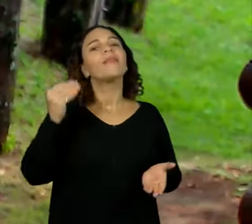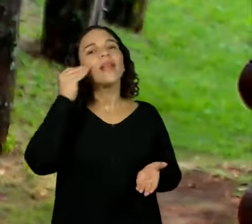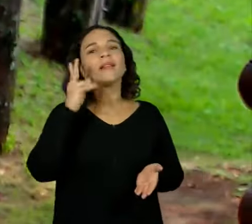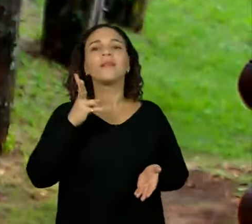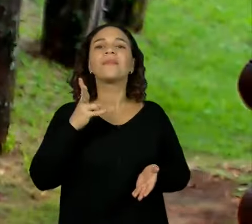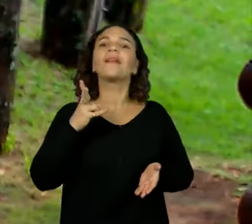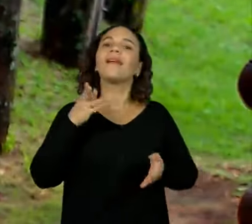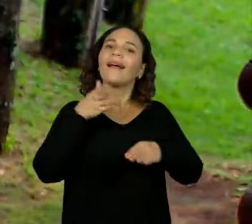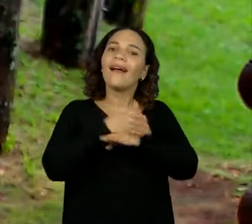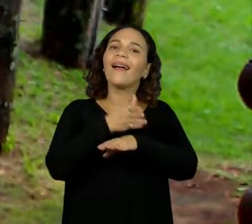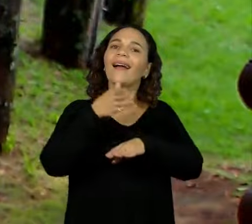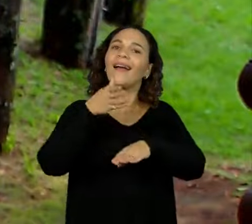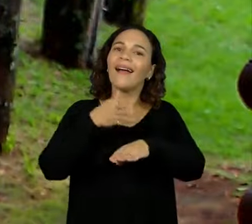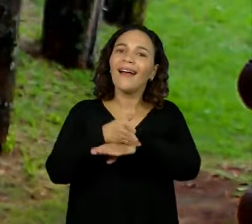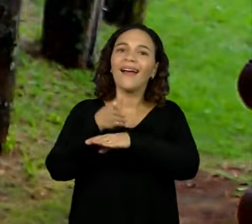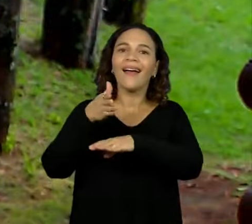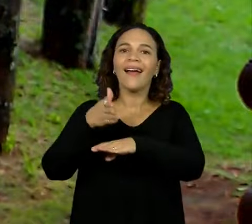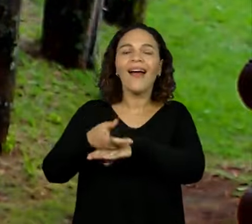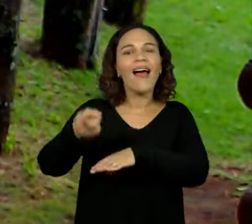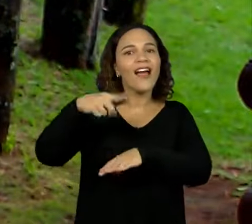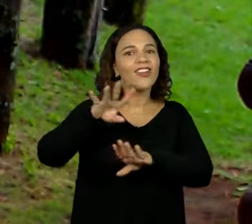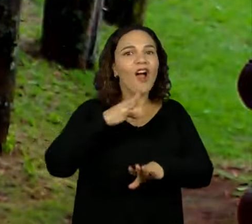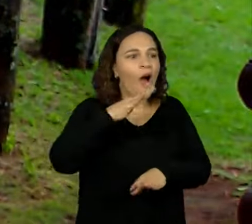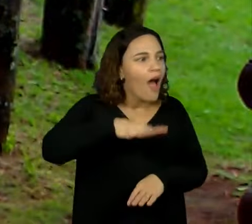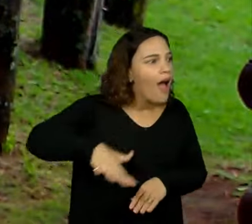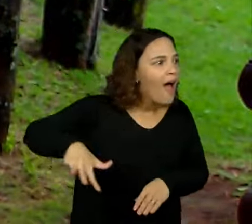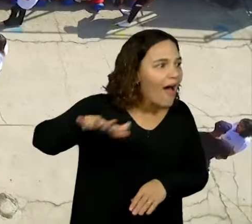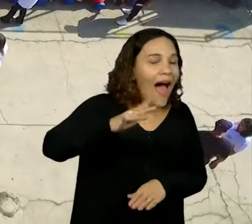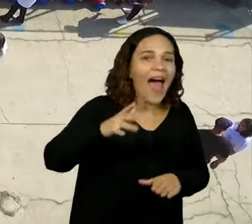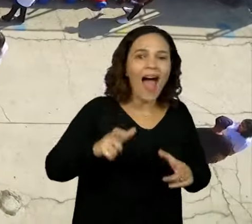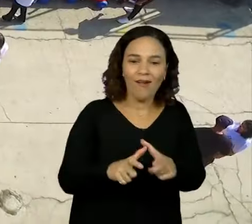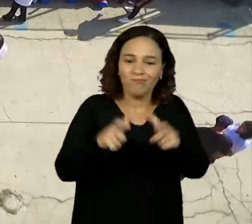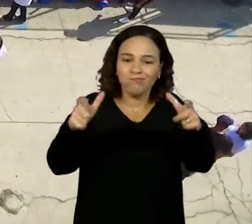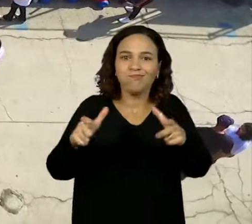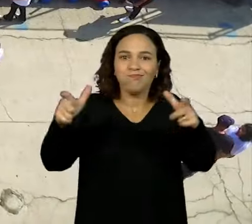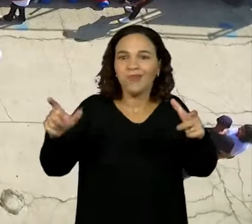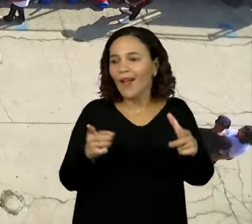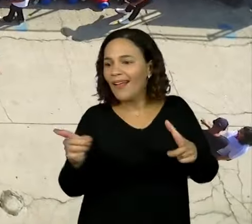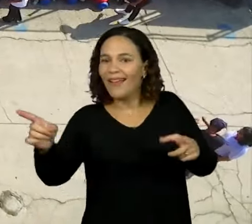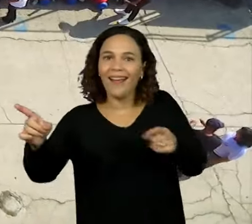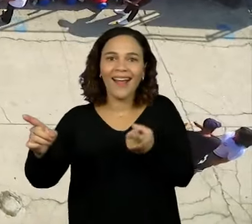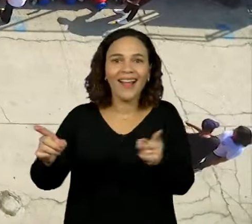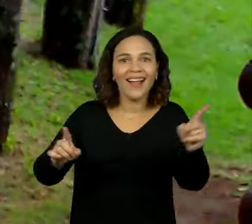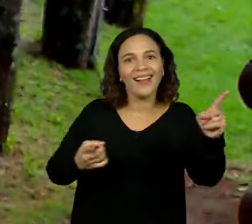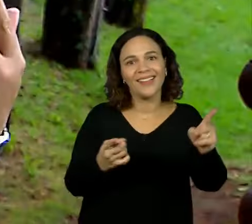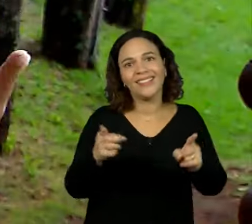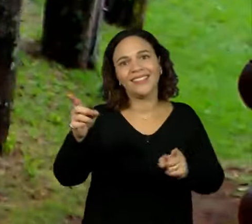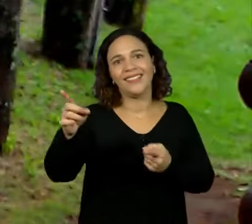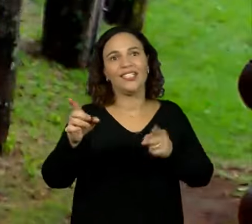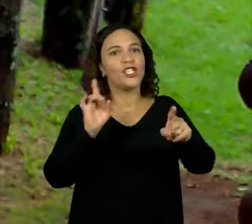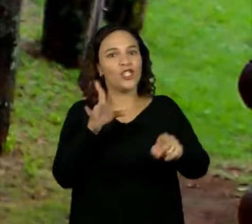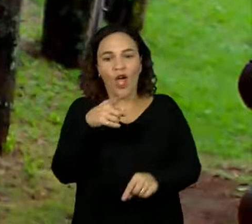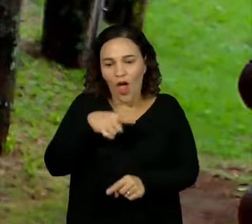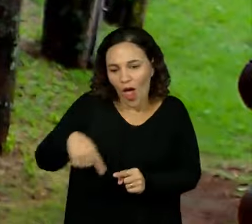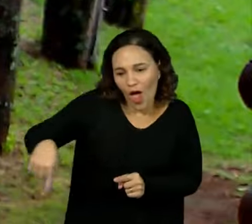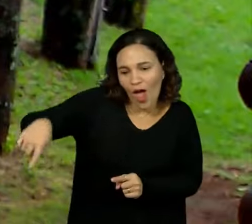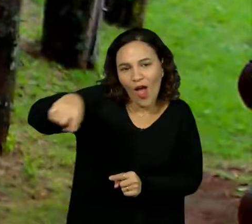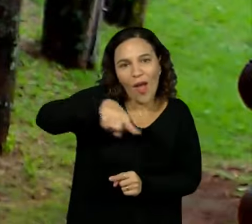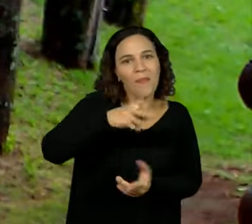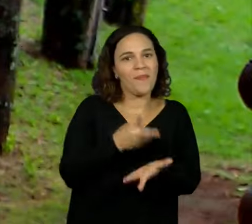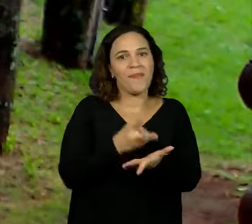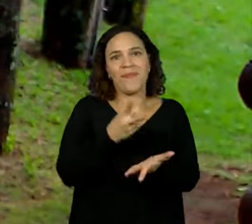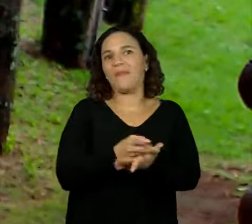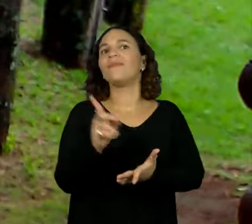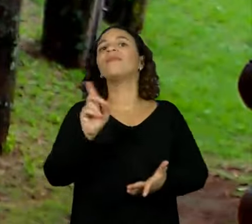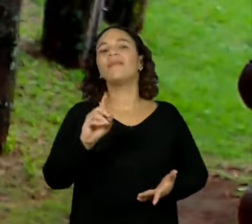sequência para que eles se apropriem, para que a gente possa ir para novos horizontes. É dar sequência no projeto que, na verdade, não é só ficar ao entorno do SEI, e